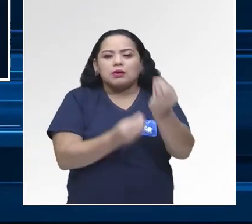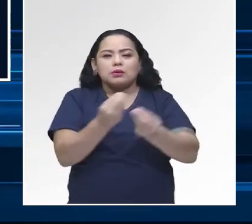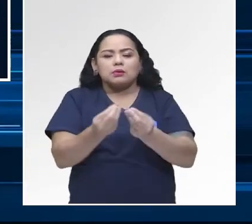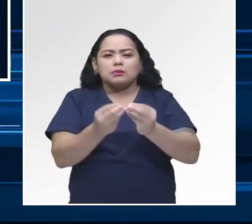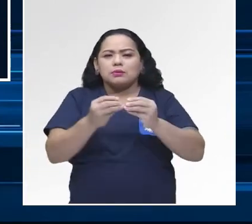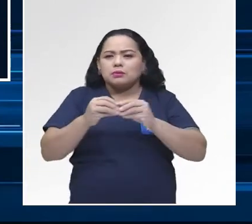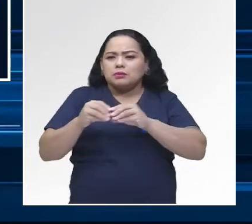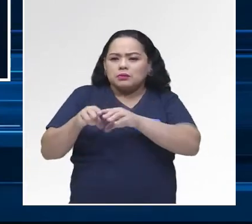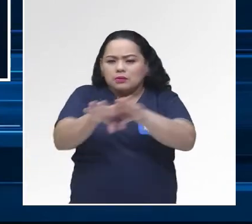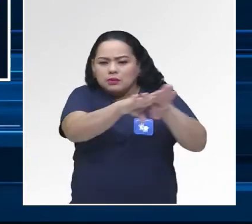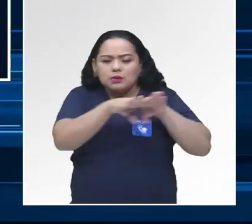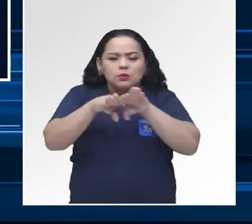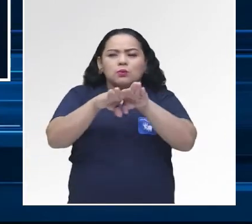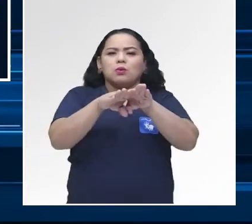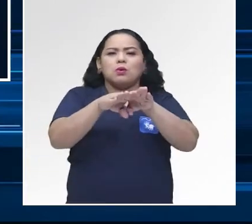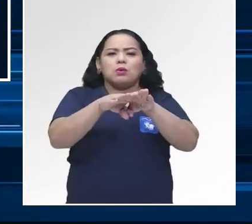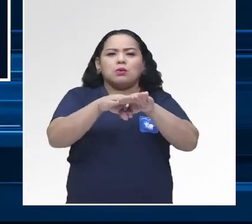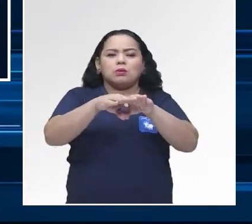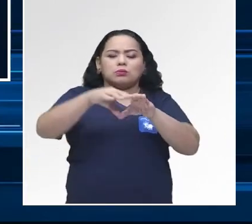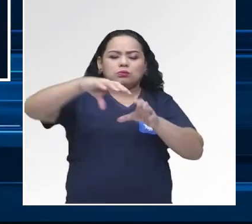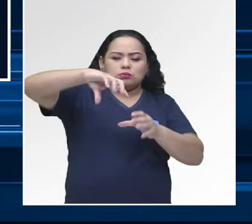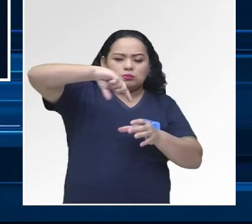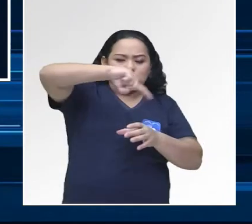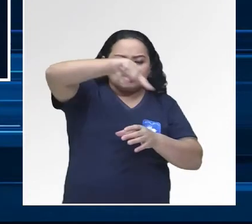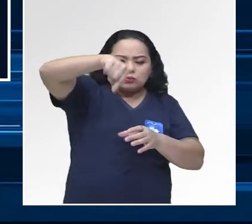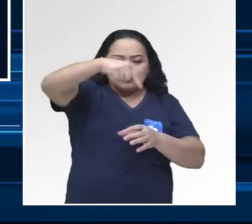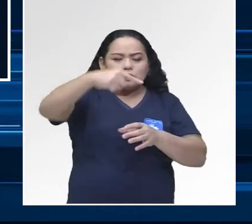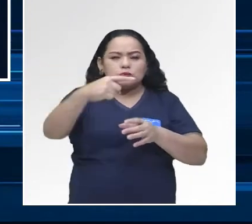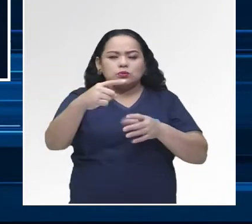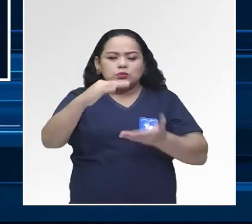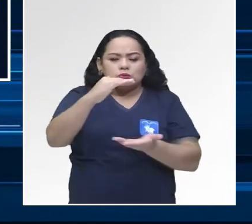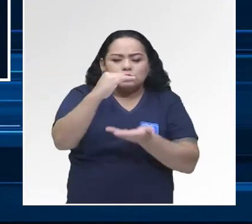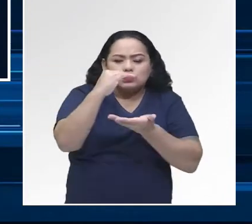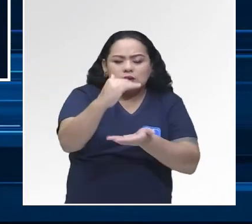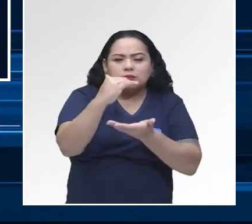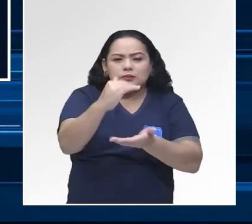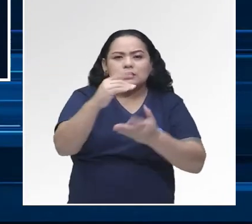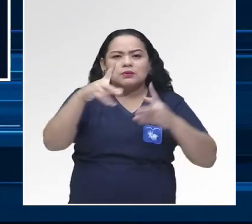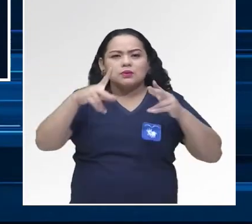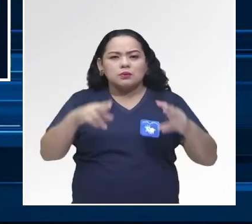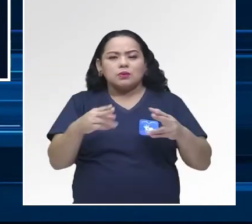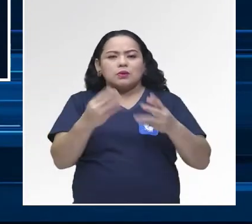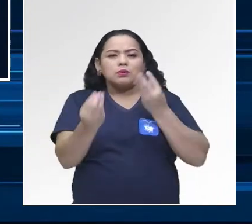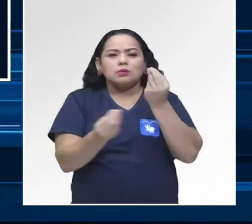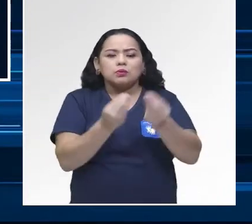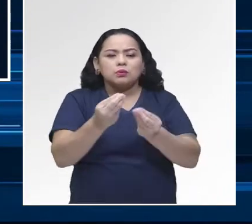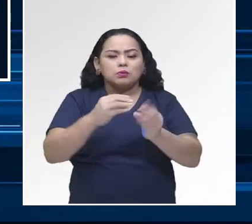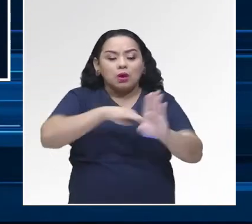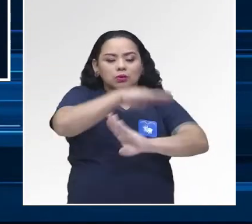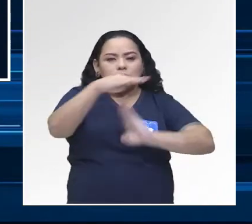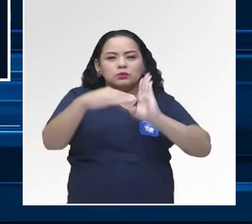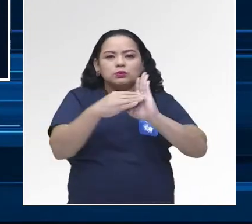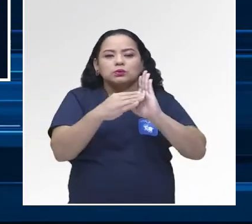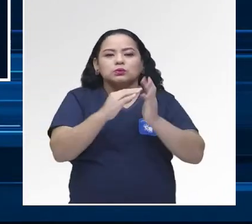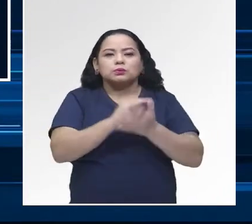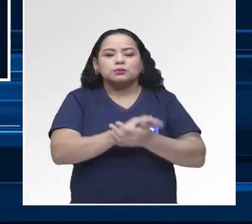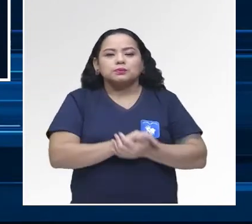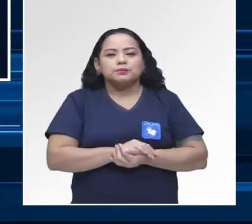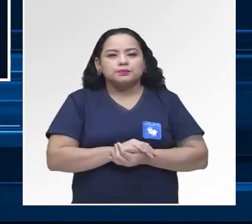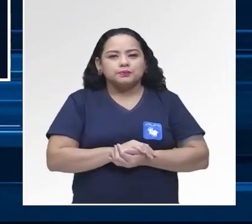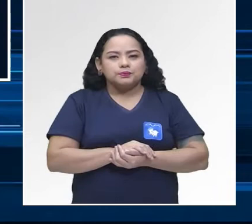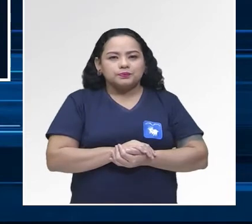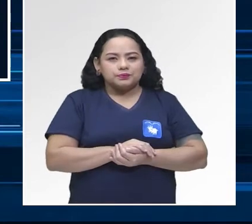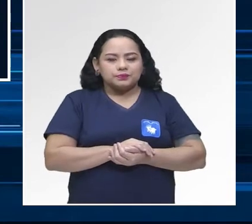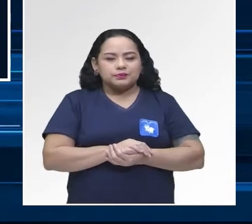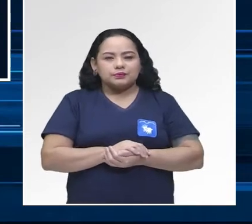igual em todas o seu diâmetro, o seu tamanho, o todo. Tá bom?